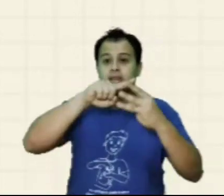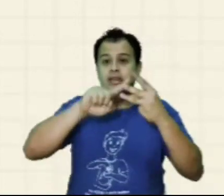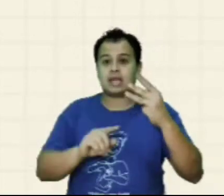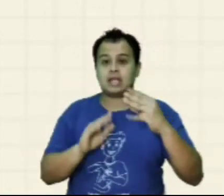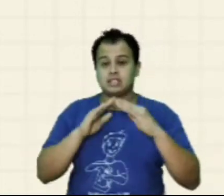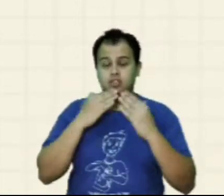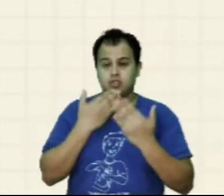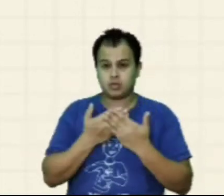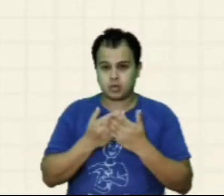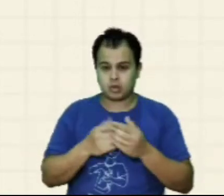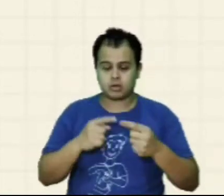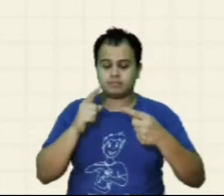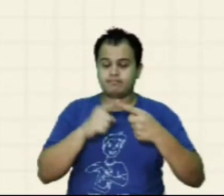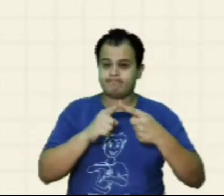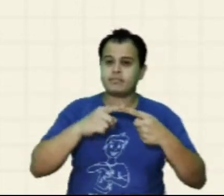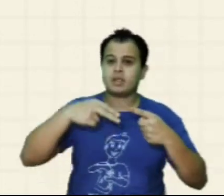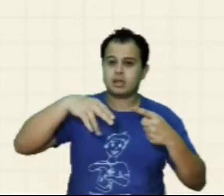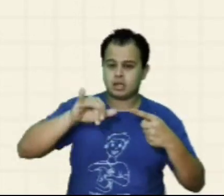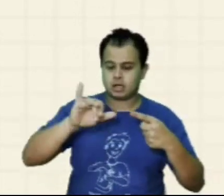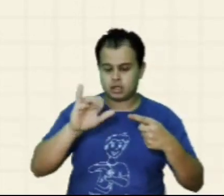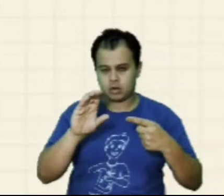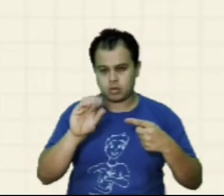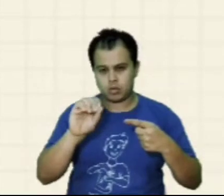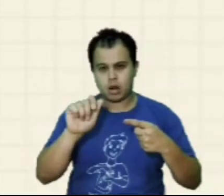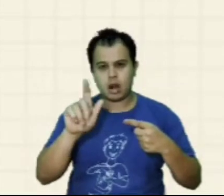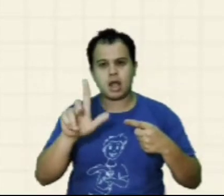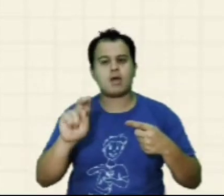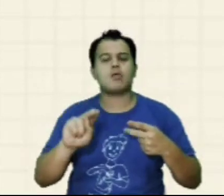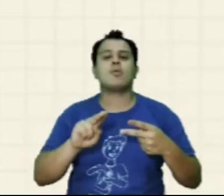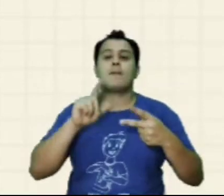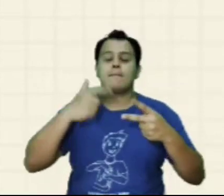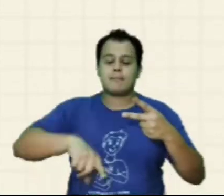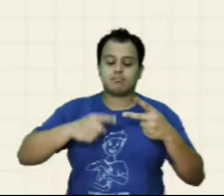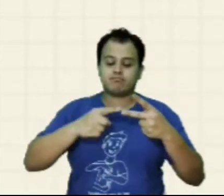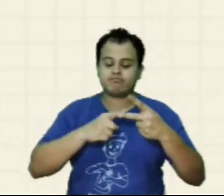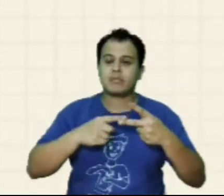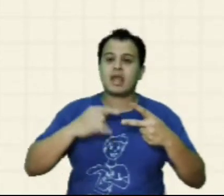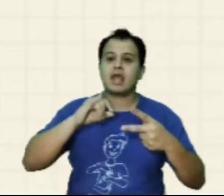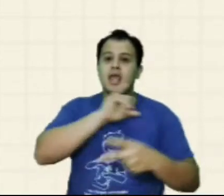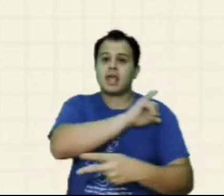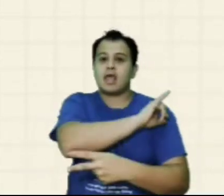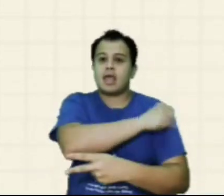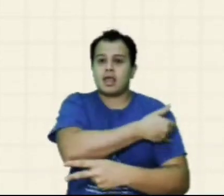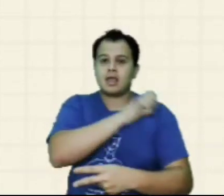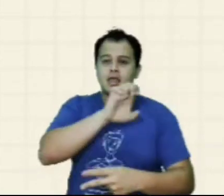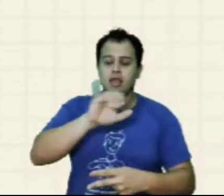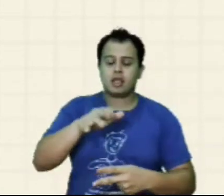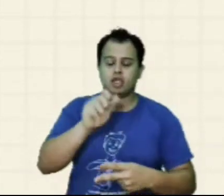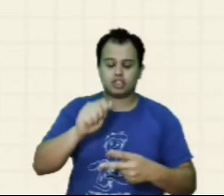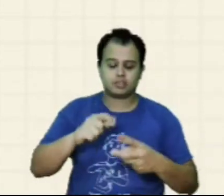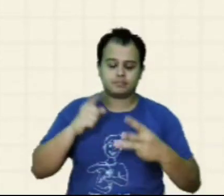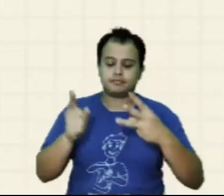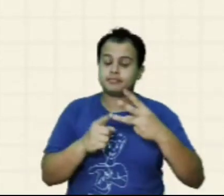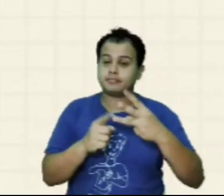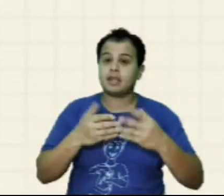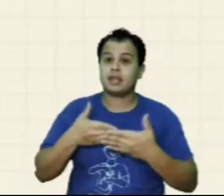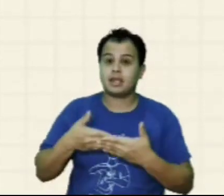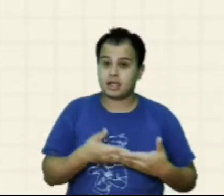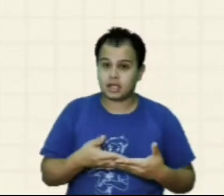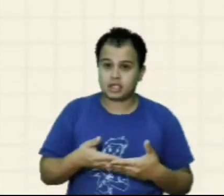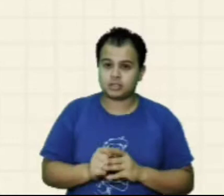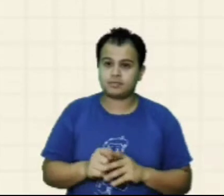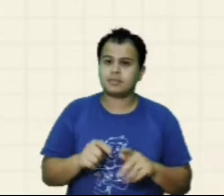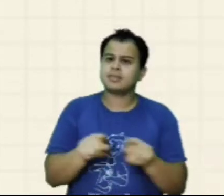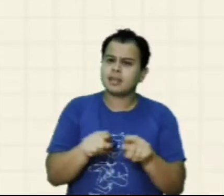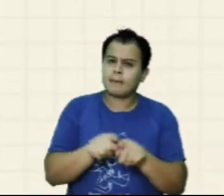Matei. É o complexo todo ali, tá bom? E as crianças da escola têm aulas de Libras, 30 minutos